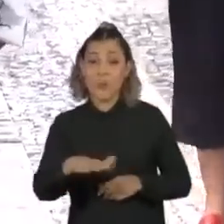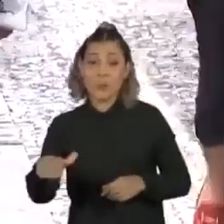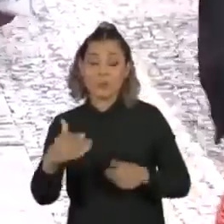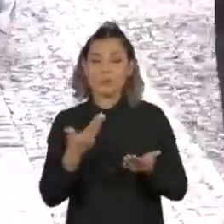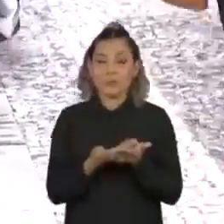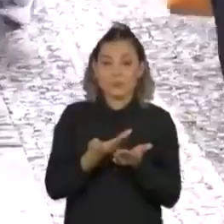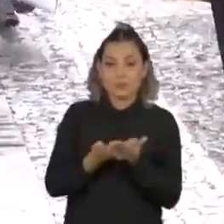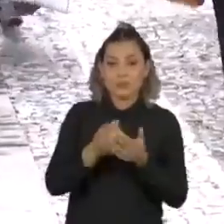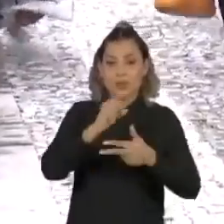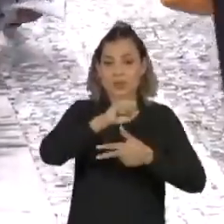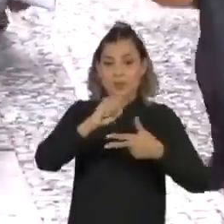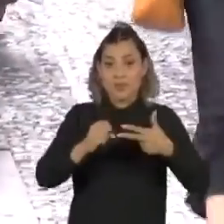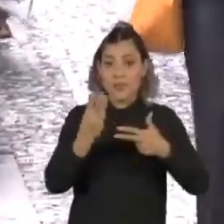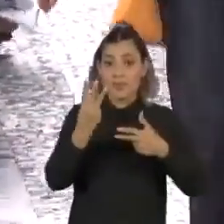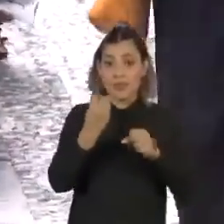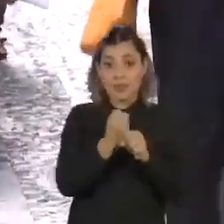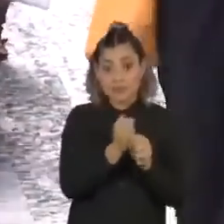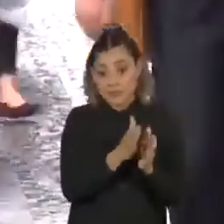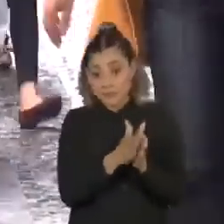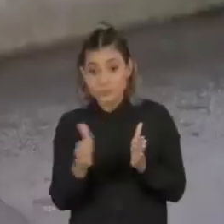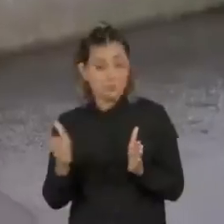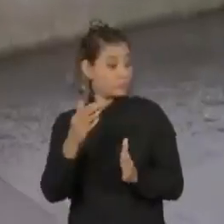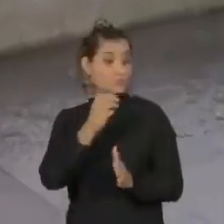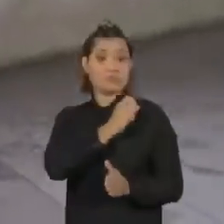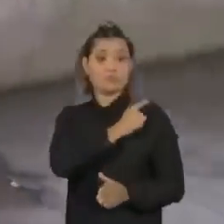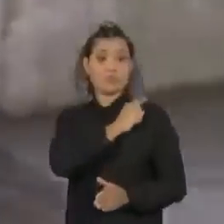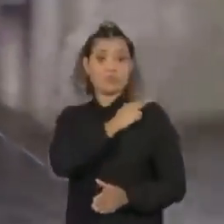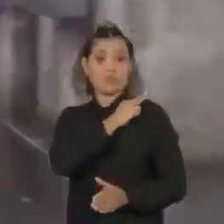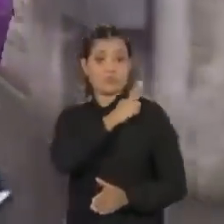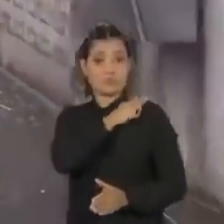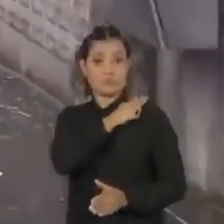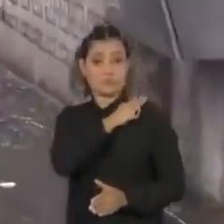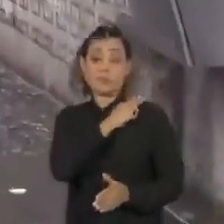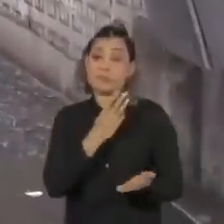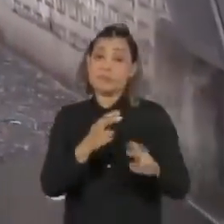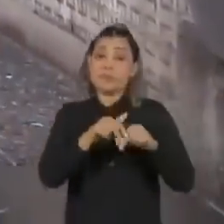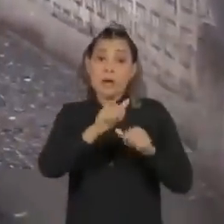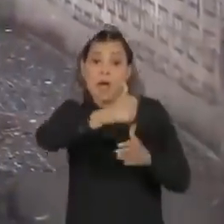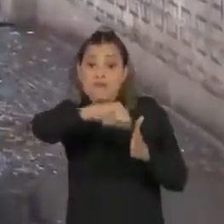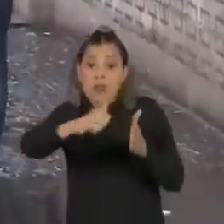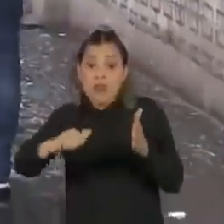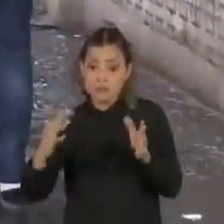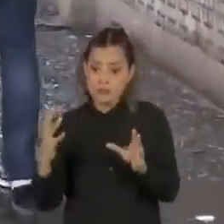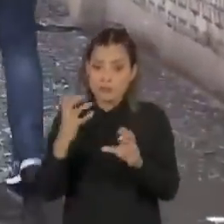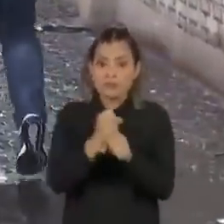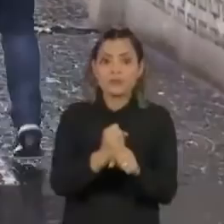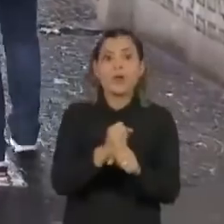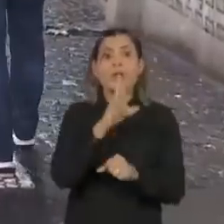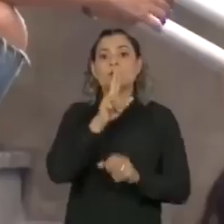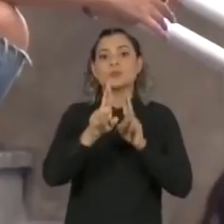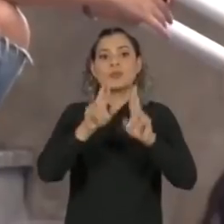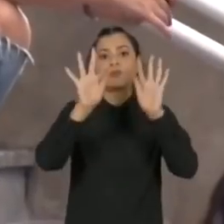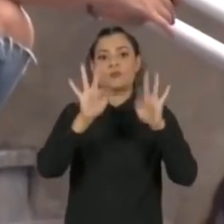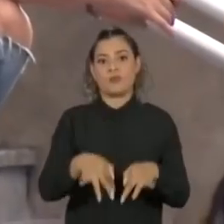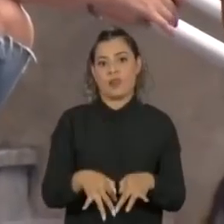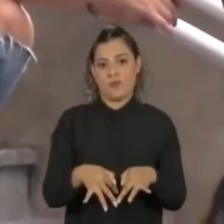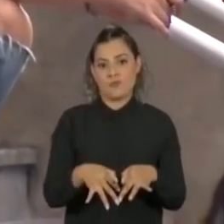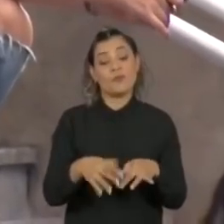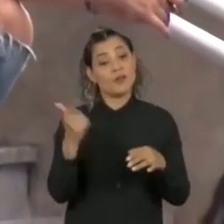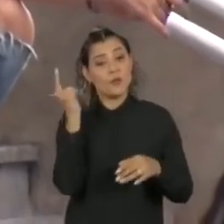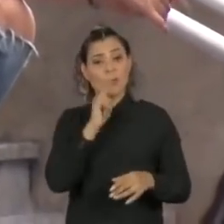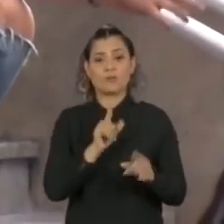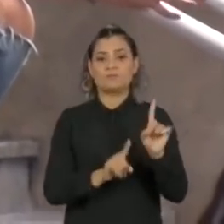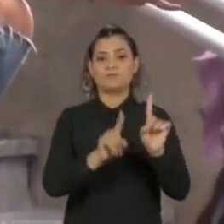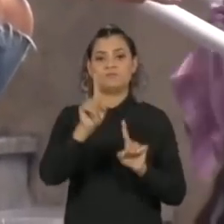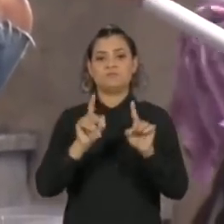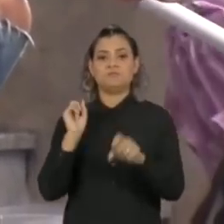o Enem nos 3 anos do ensino médio. O resultado de cada avaliação vai ajudar a compor a nota final, que será usada para disputar